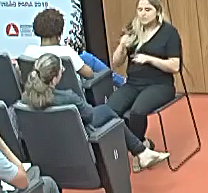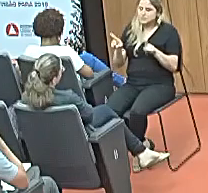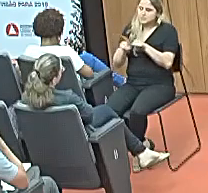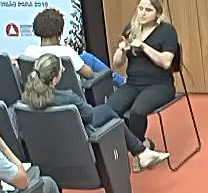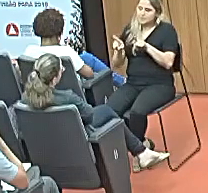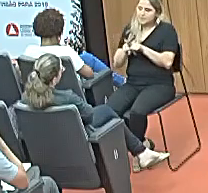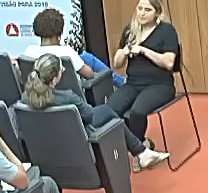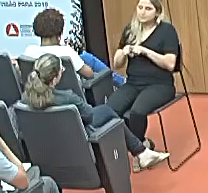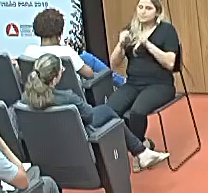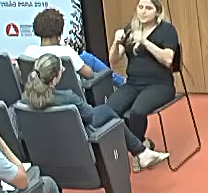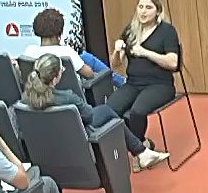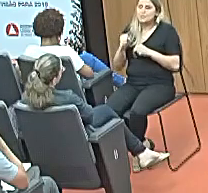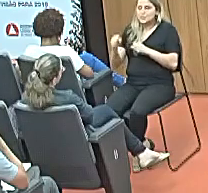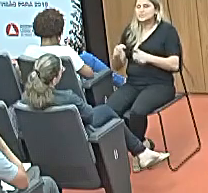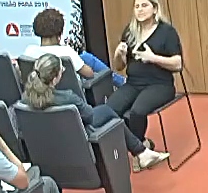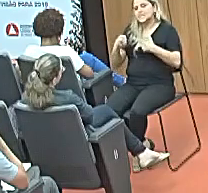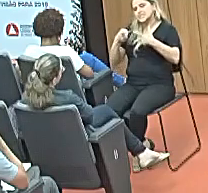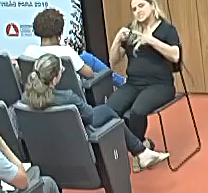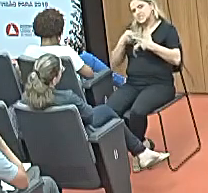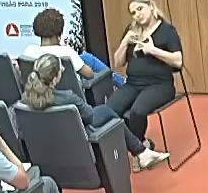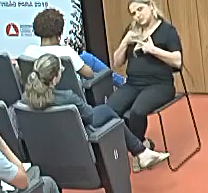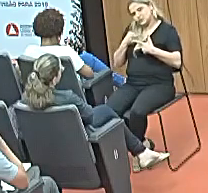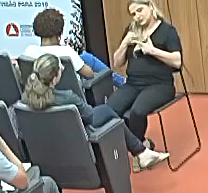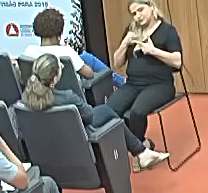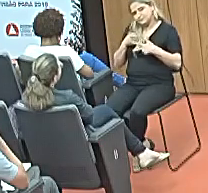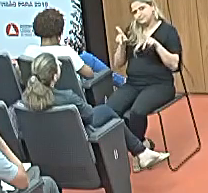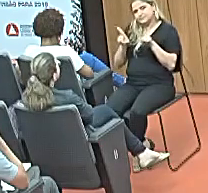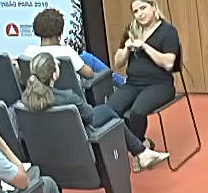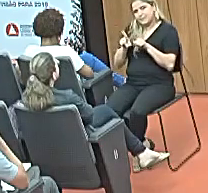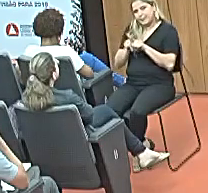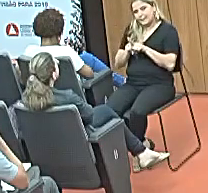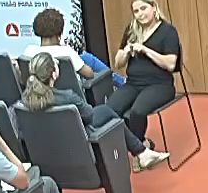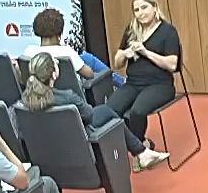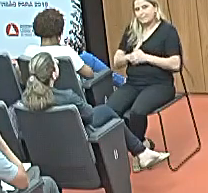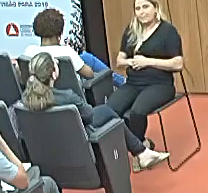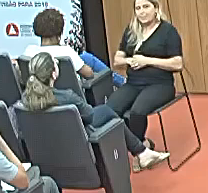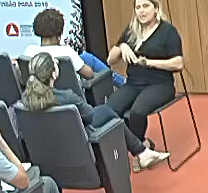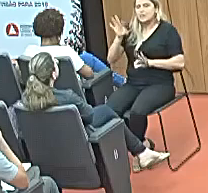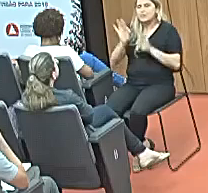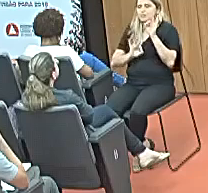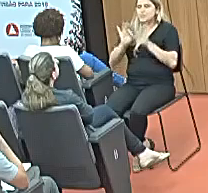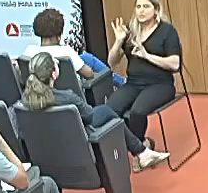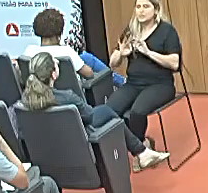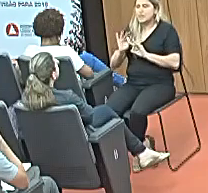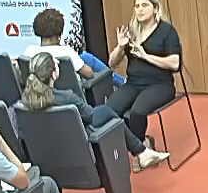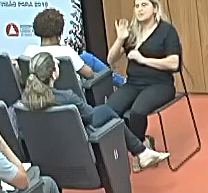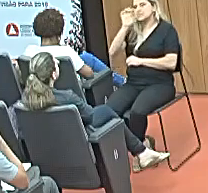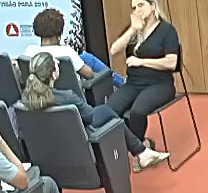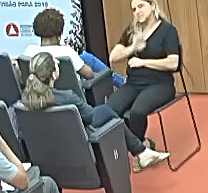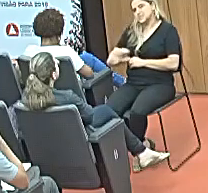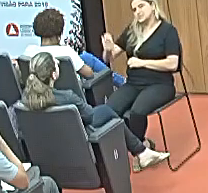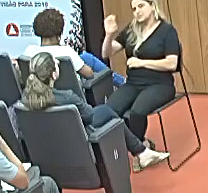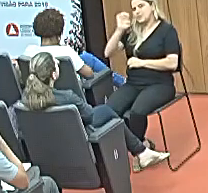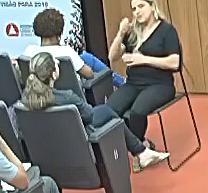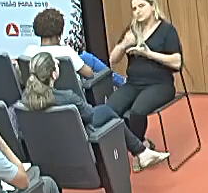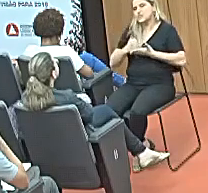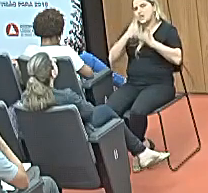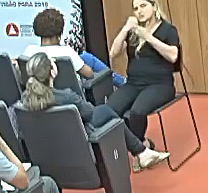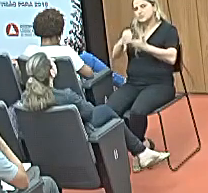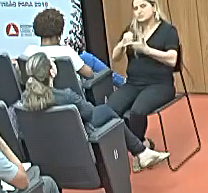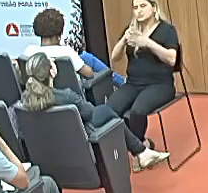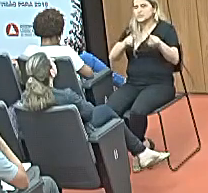ano de nove programas sendo eles o programa estadual de cooperativismo da agricultura familiar e